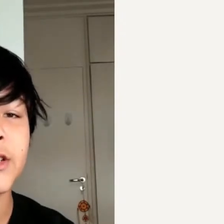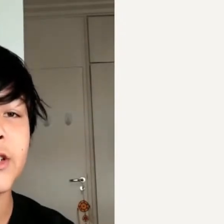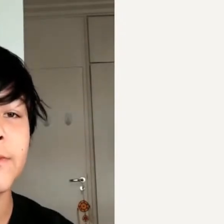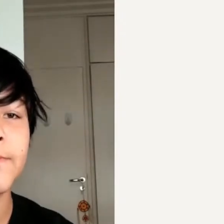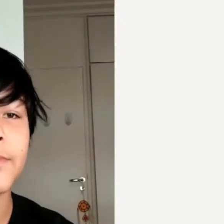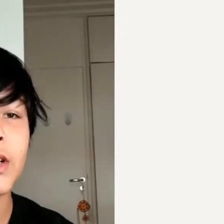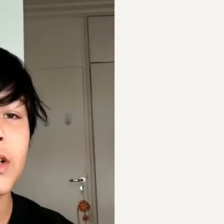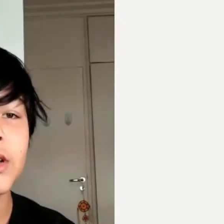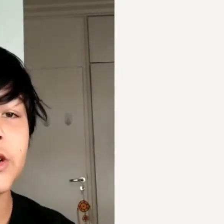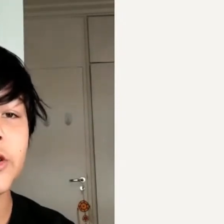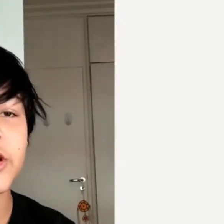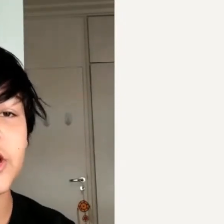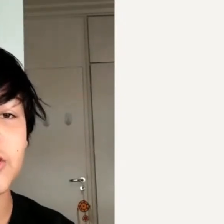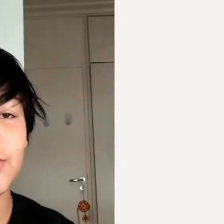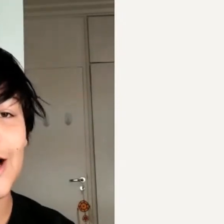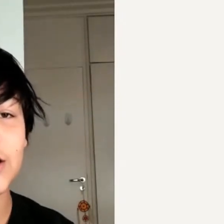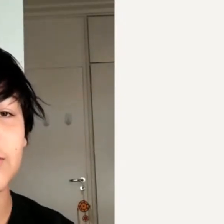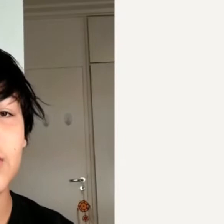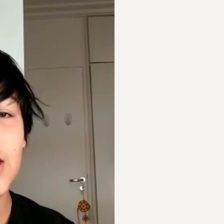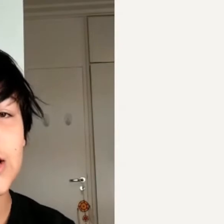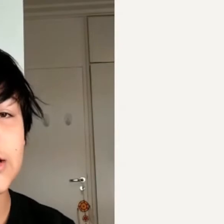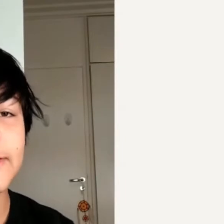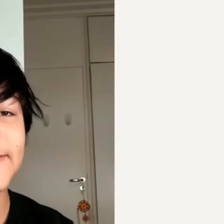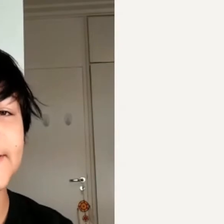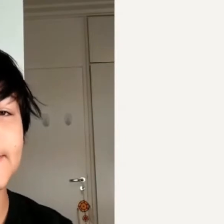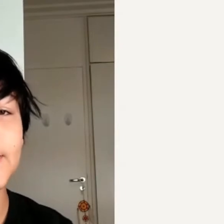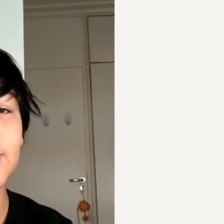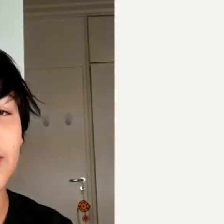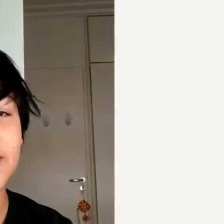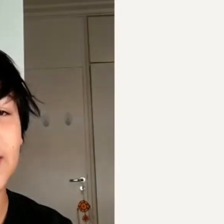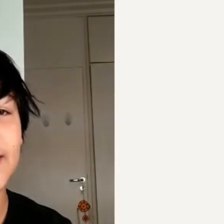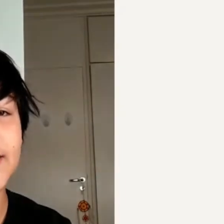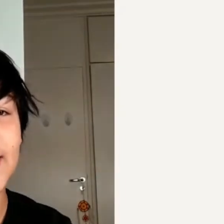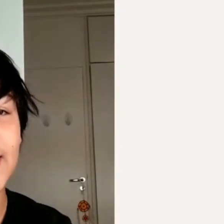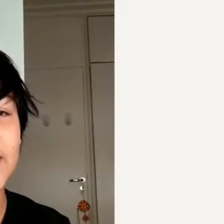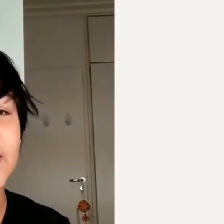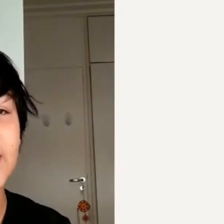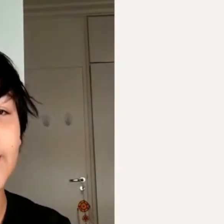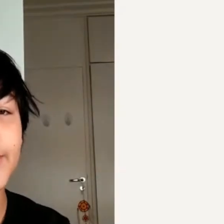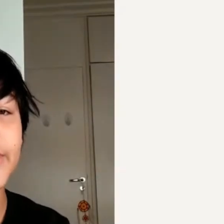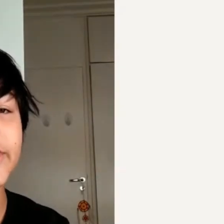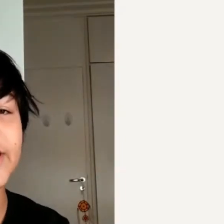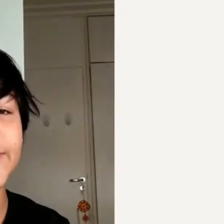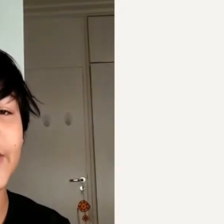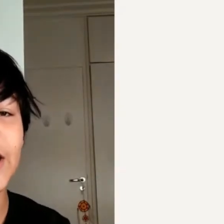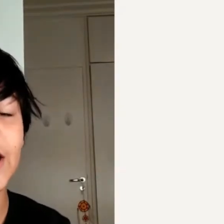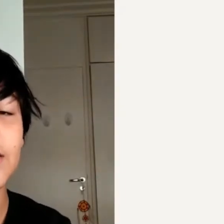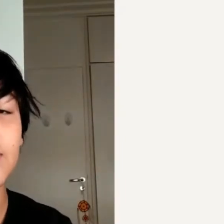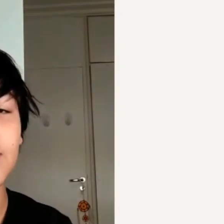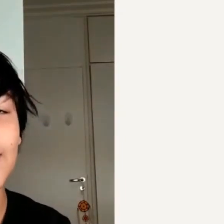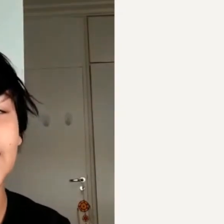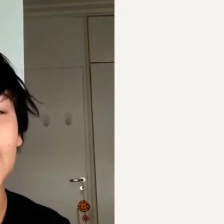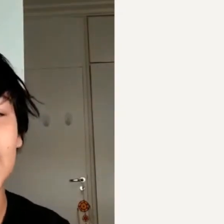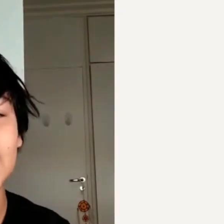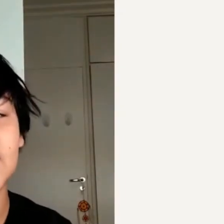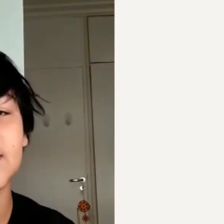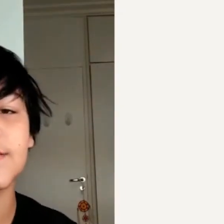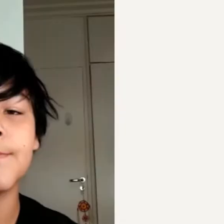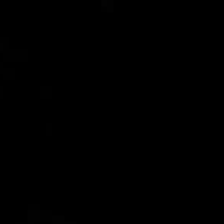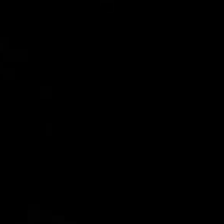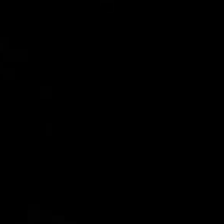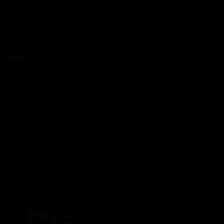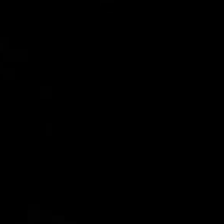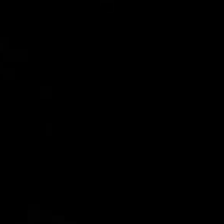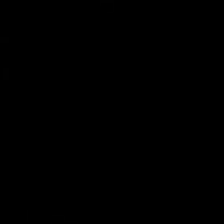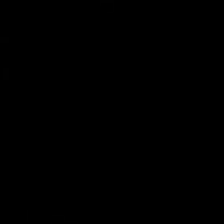galo perfeitinho, uma ave vista de frente. De noite no mato, as vivas figuras